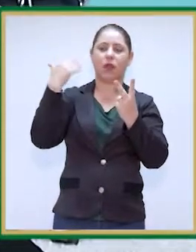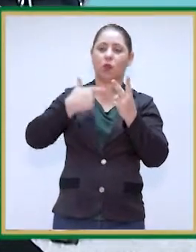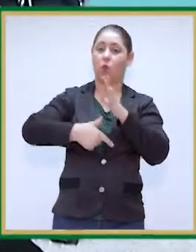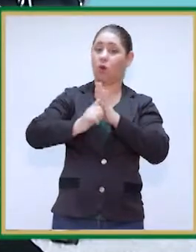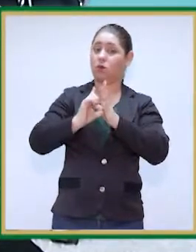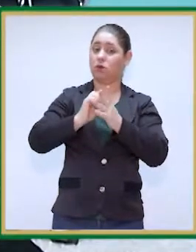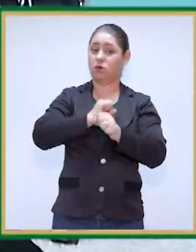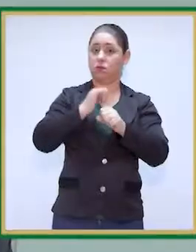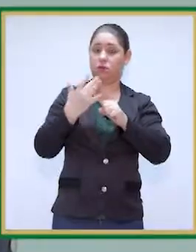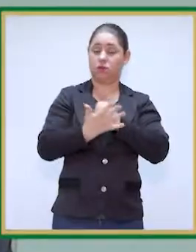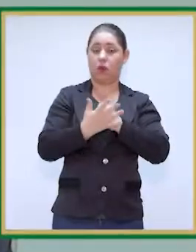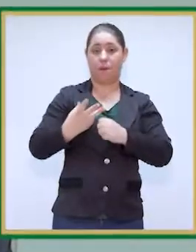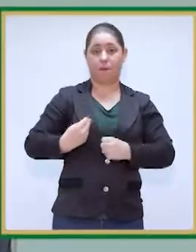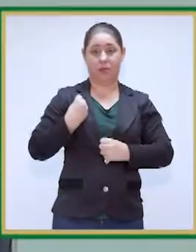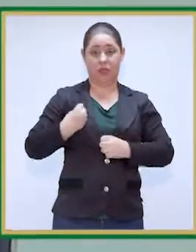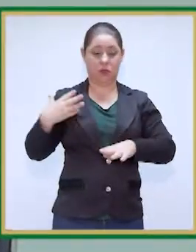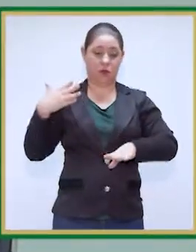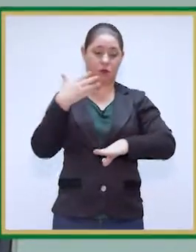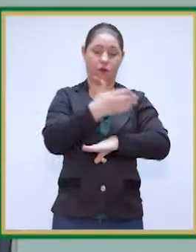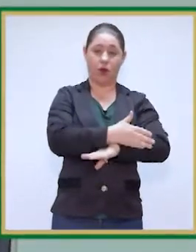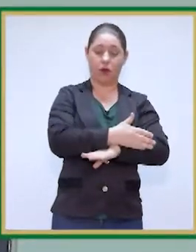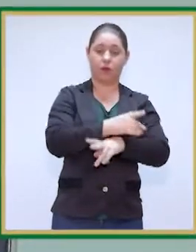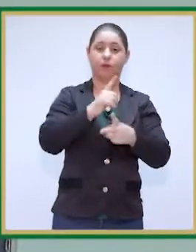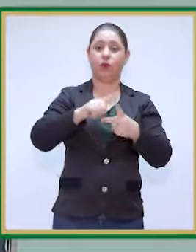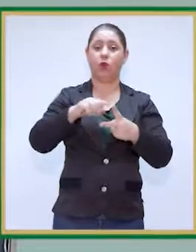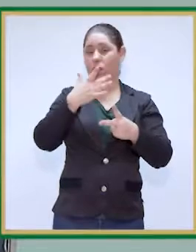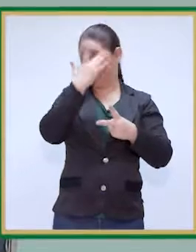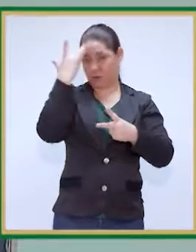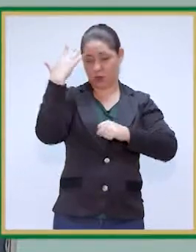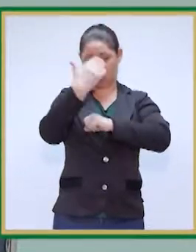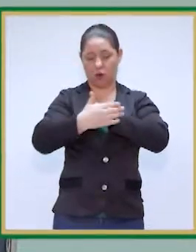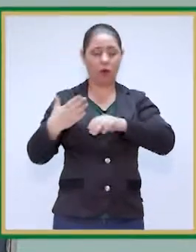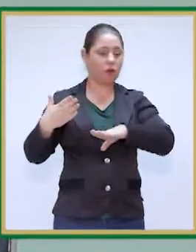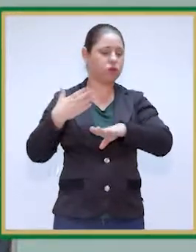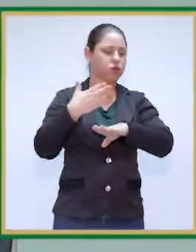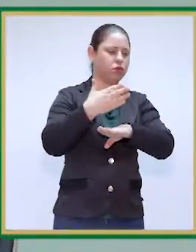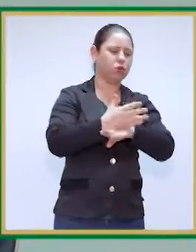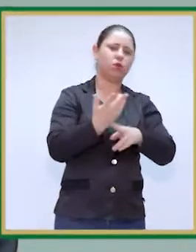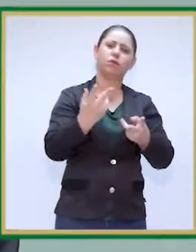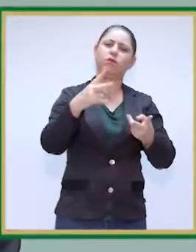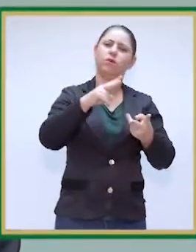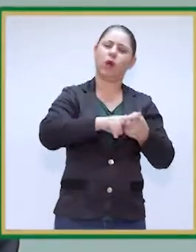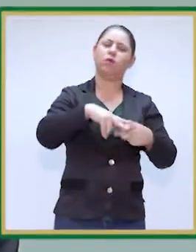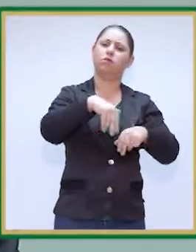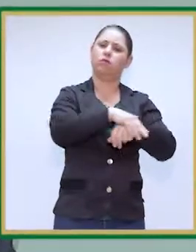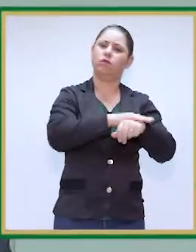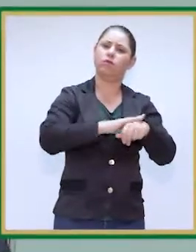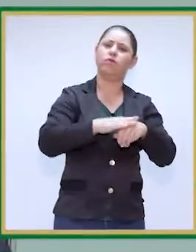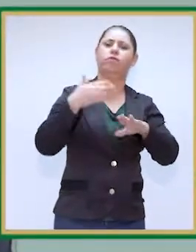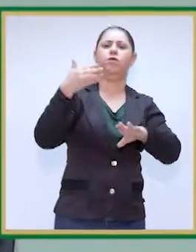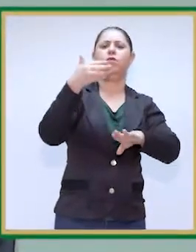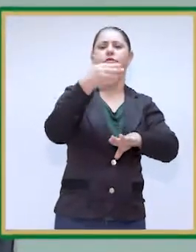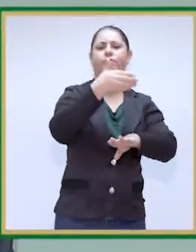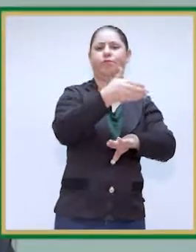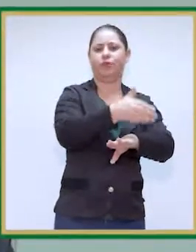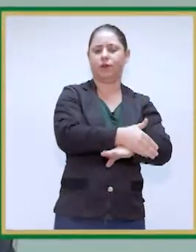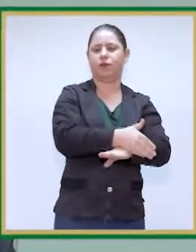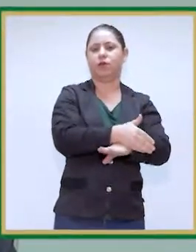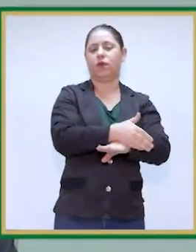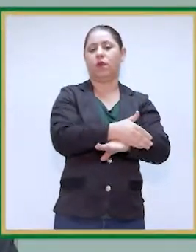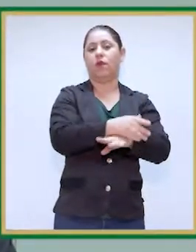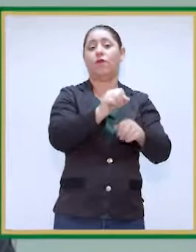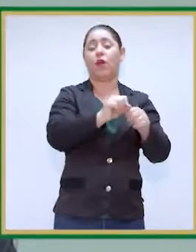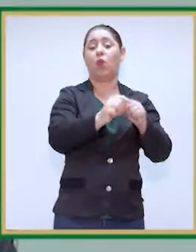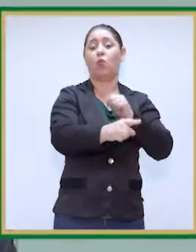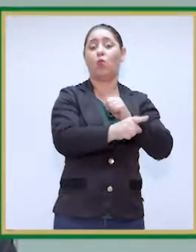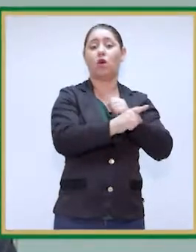O presencialmente, que é quando o defensor se desloca até a unidade prisional, entra dentro da unidade prisional e faz o atendimento